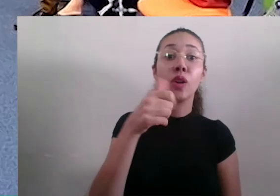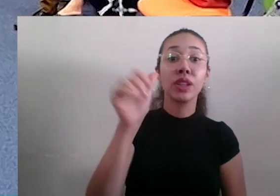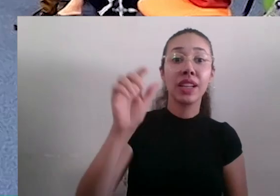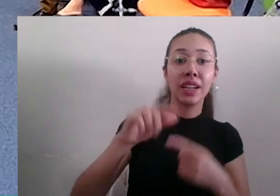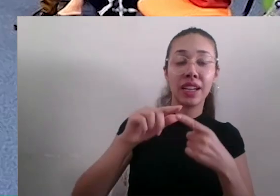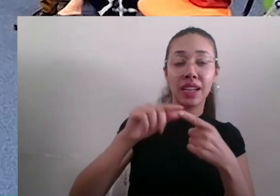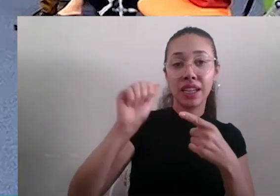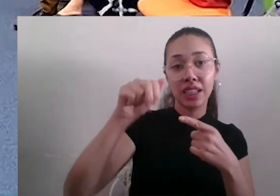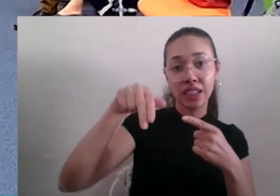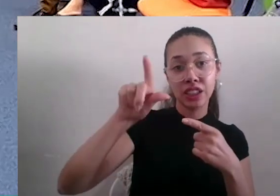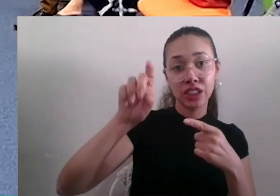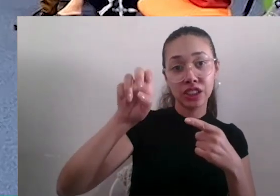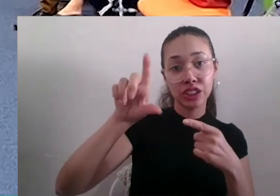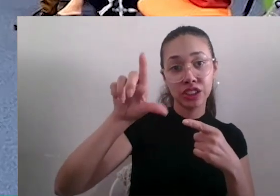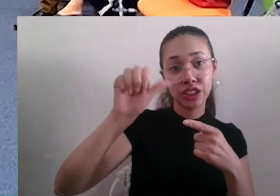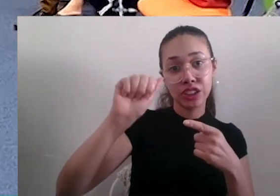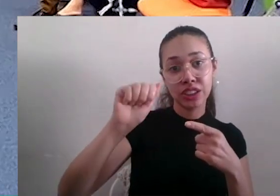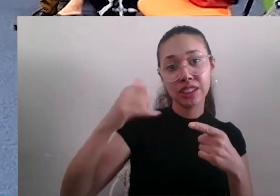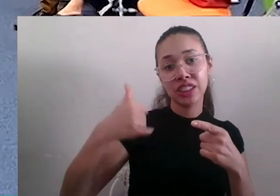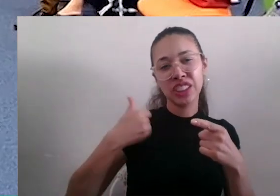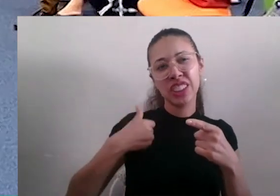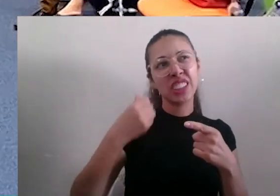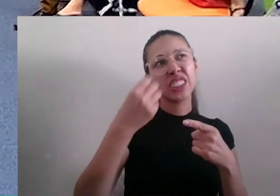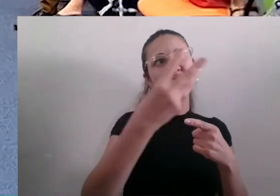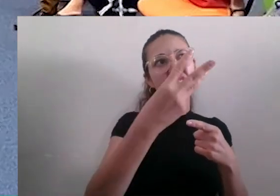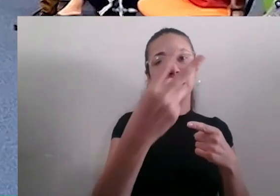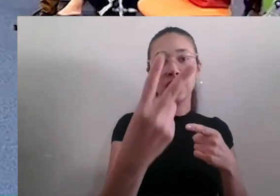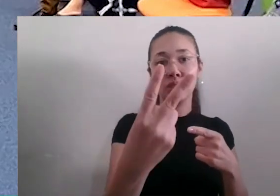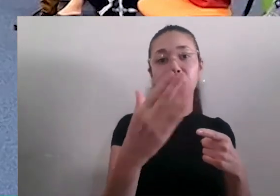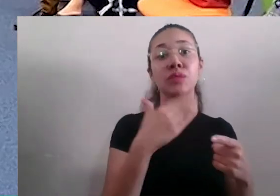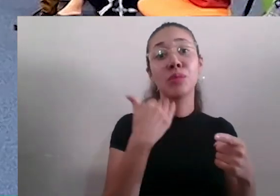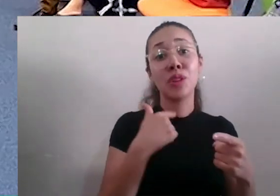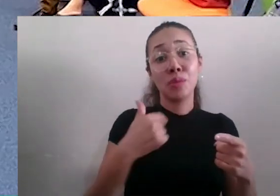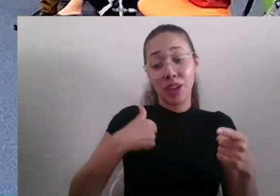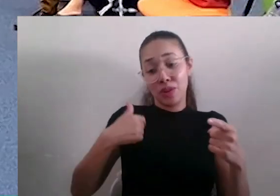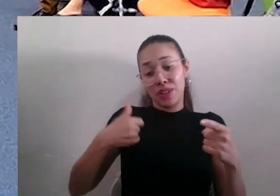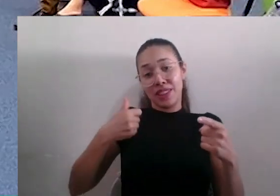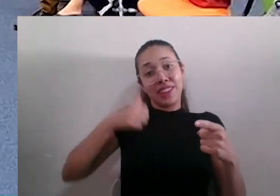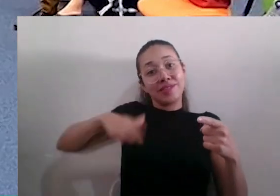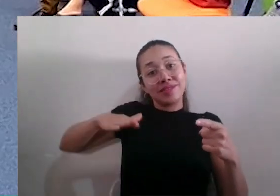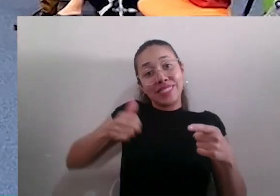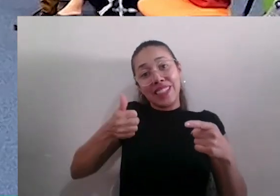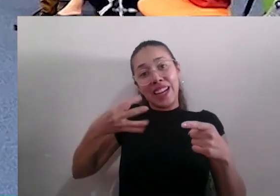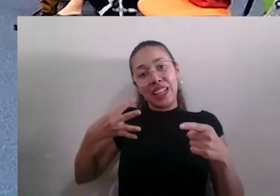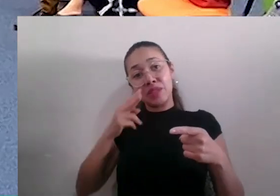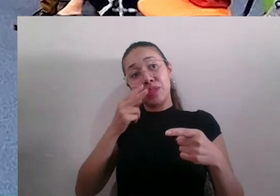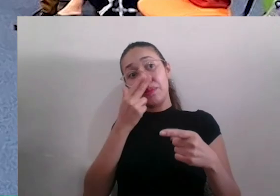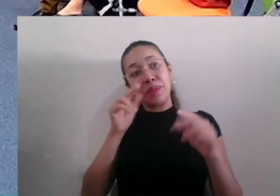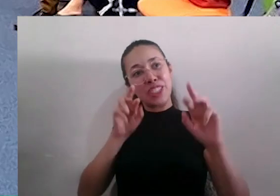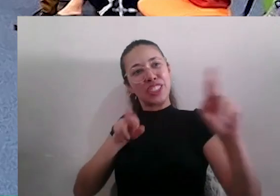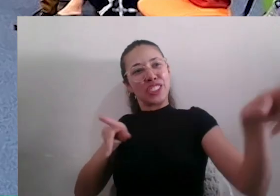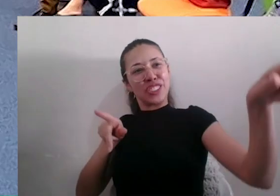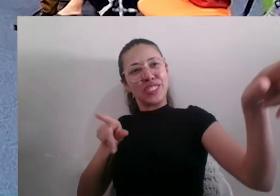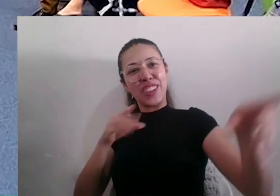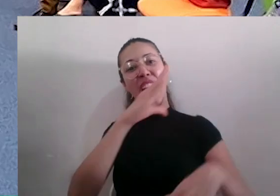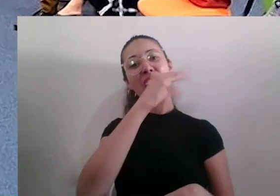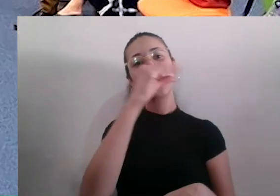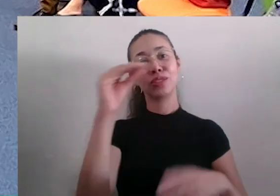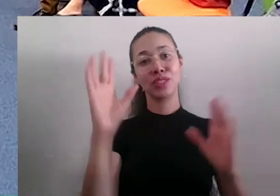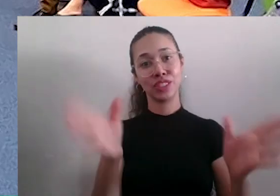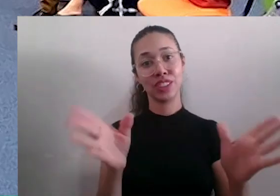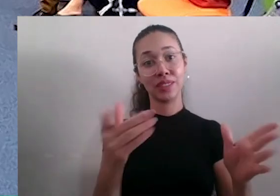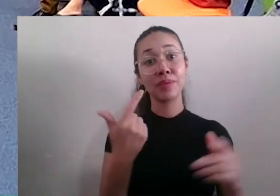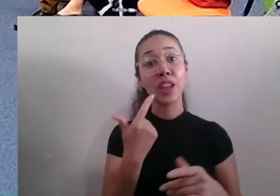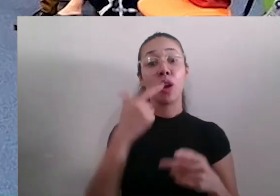14 eu achava ela uma senhora eu sabia quem era ela era uma celebridade mas a Cláudia leim era uma menina eu me